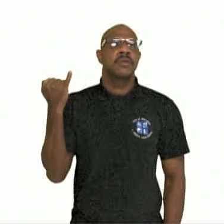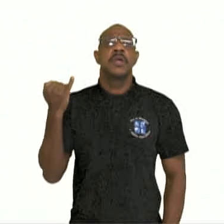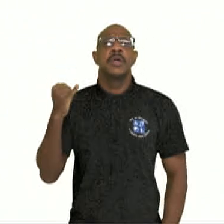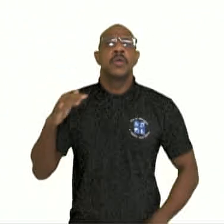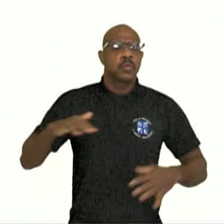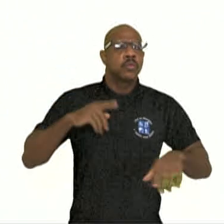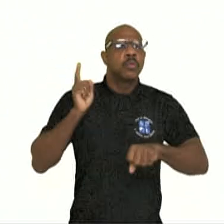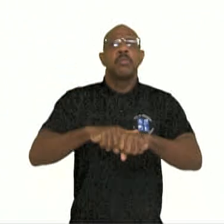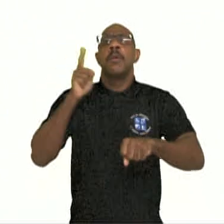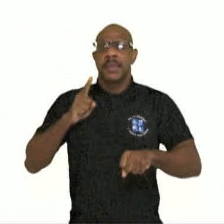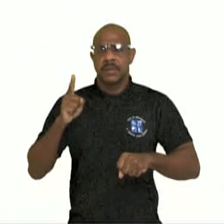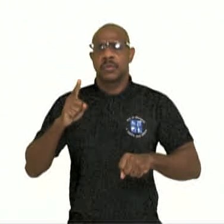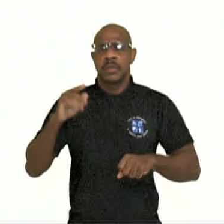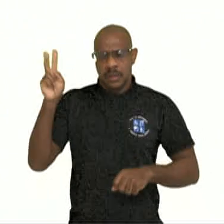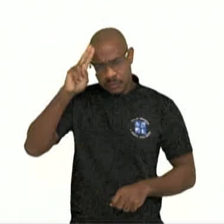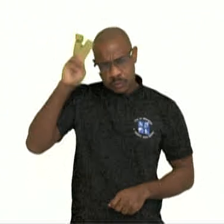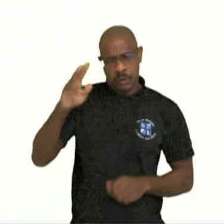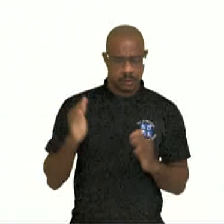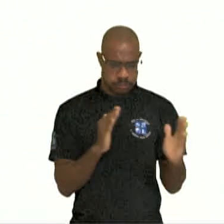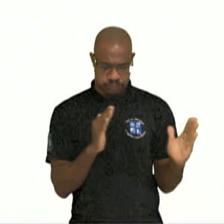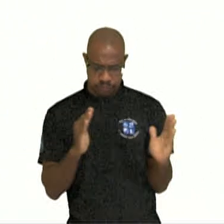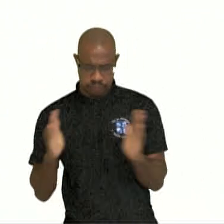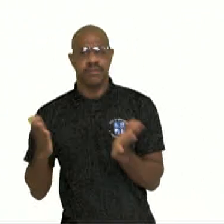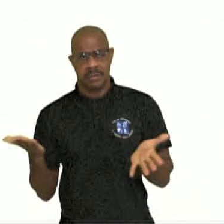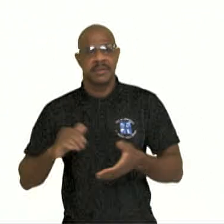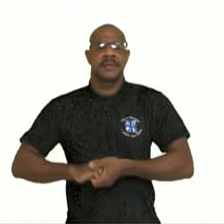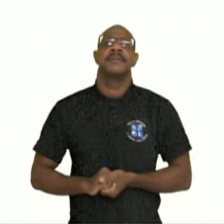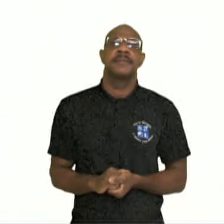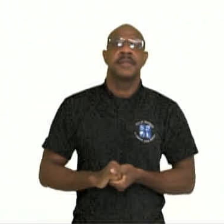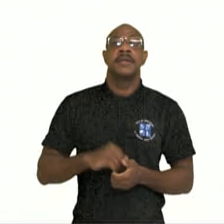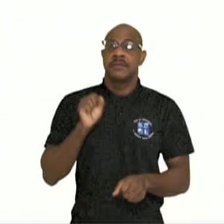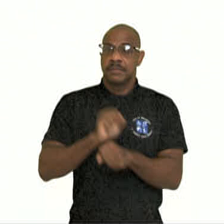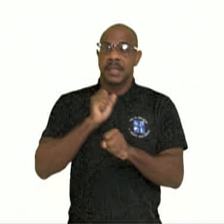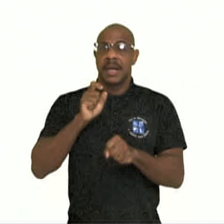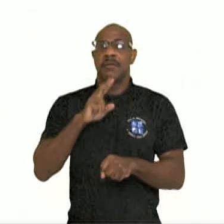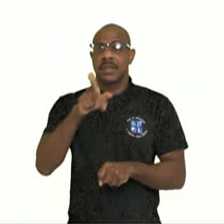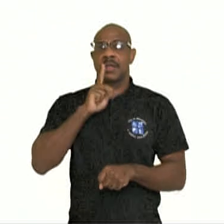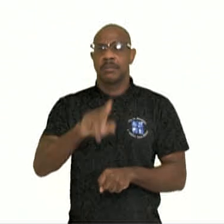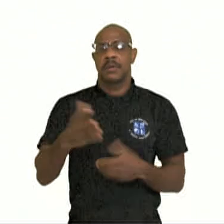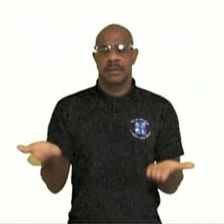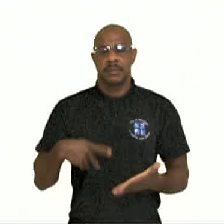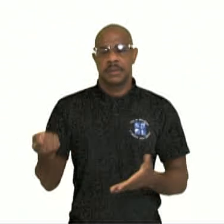histórico para a cartografia? O relógio vai aparecer ali na tela e a gente está te aguardando aqui.